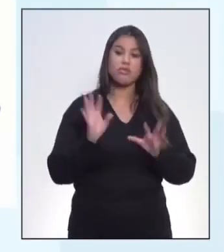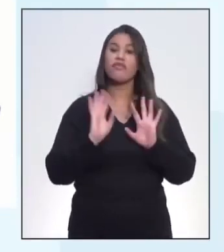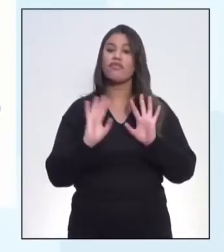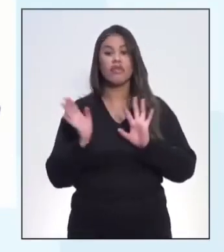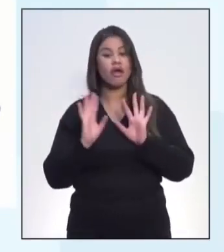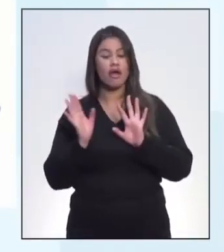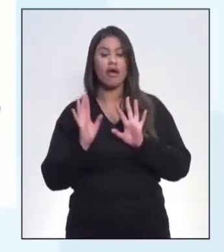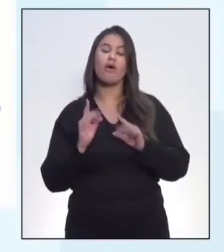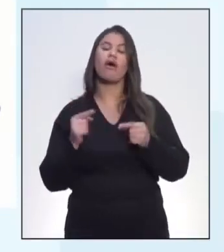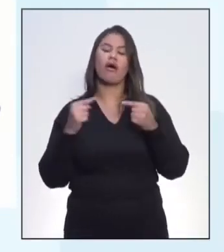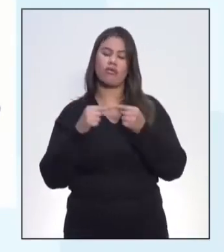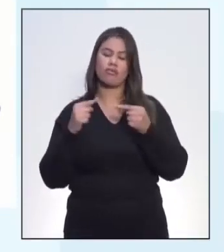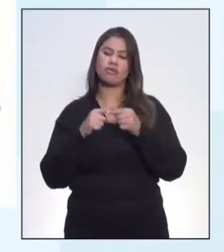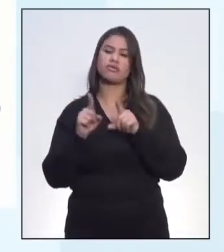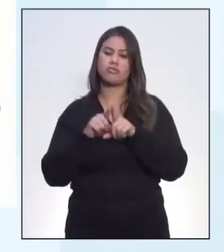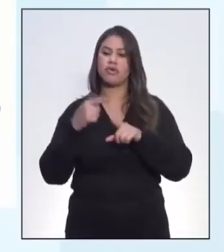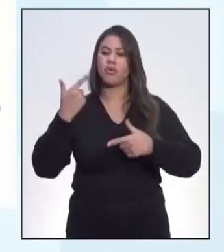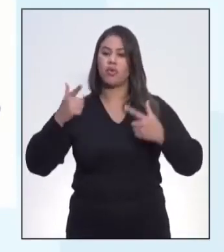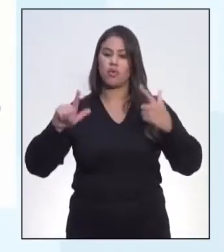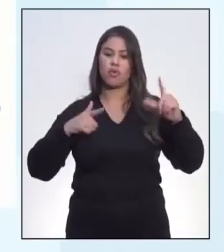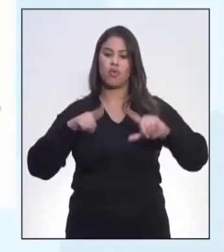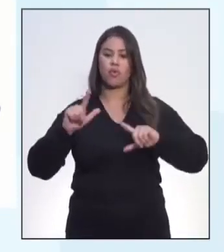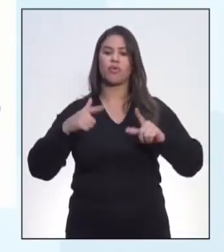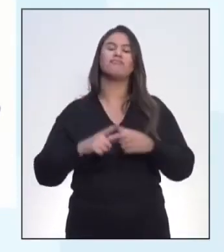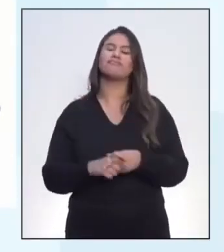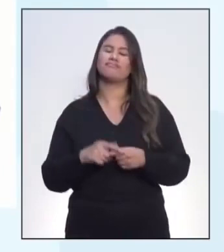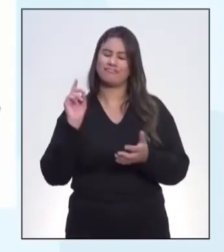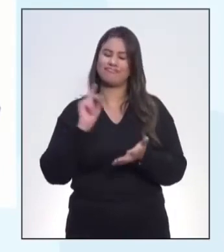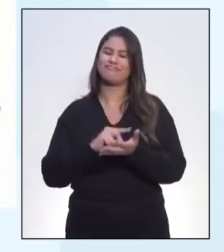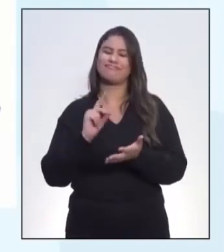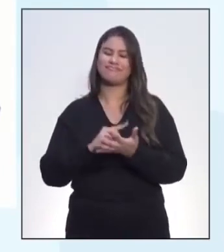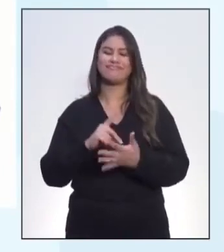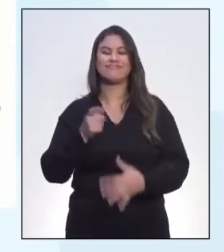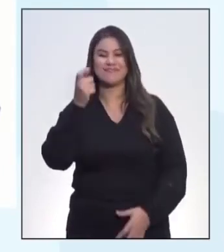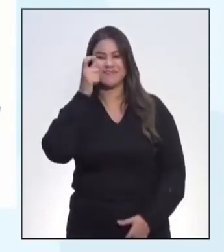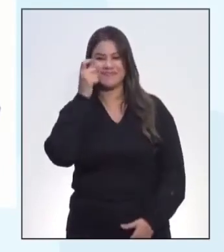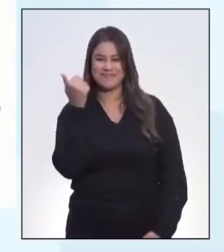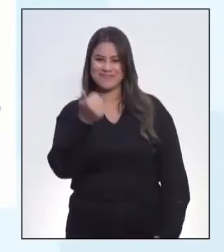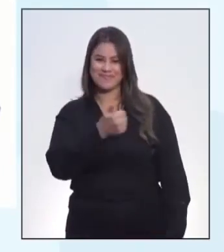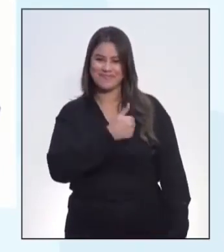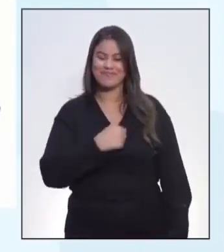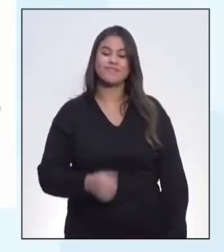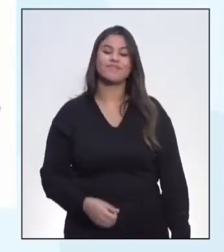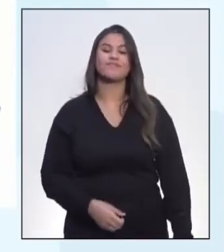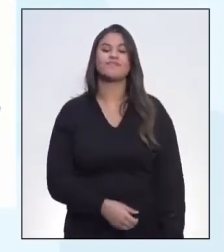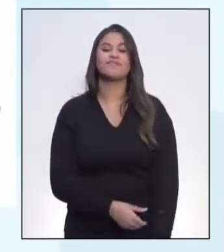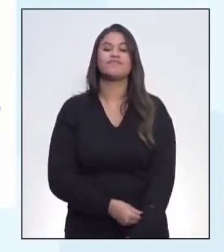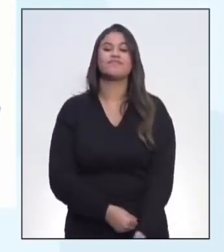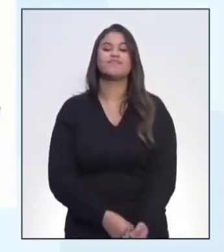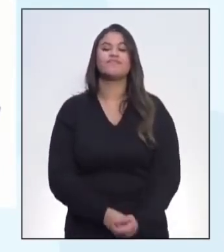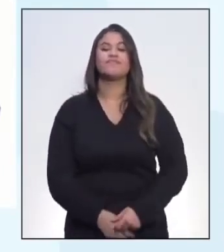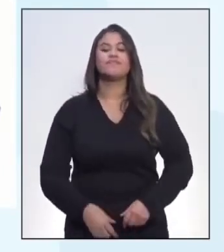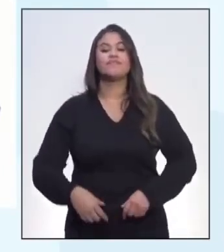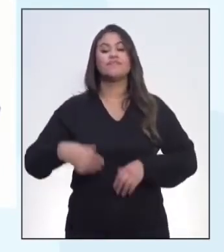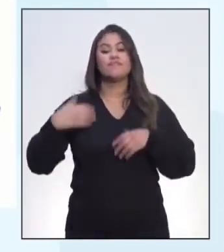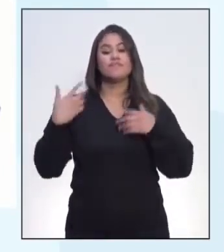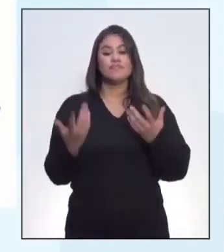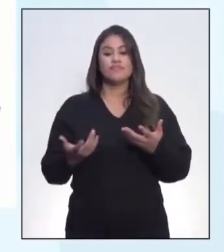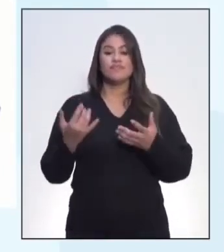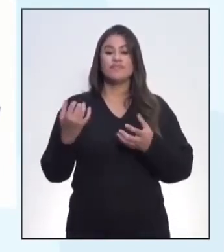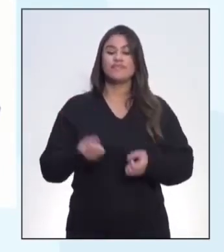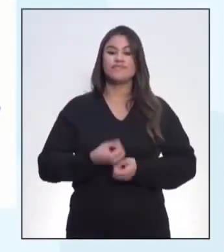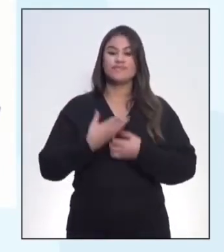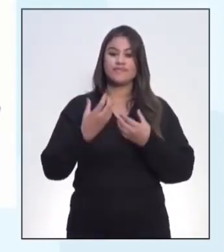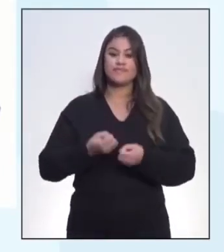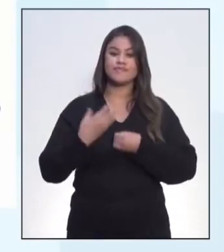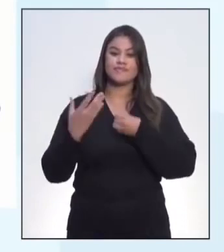outras situações, é verdade. Bem observado. Okay? A fonte dessas informações aí, gente,